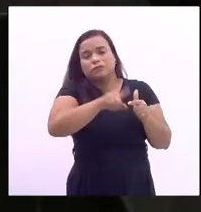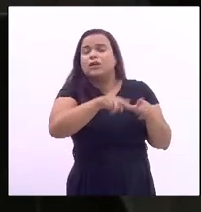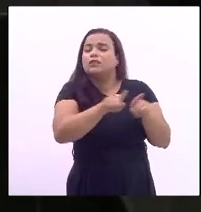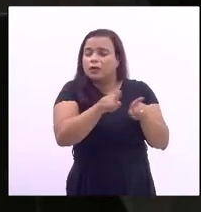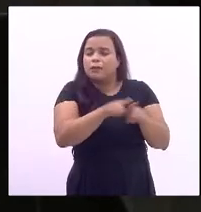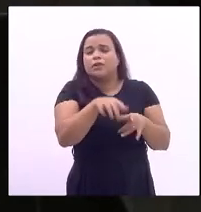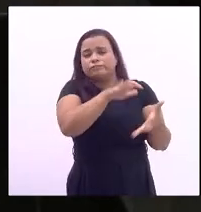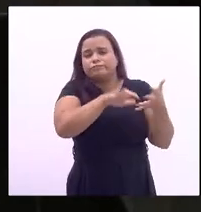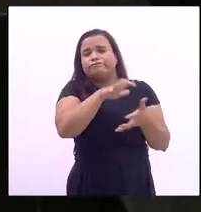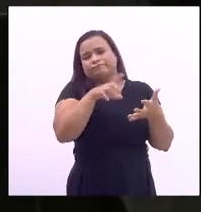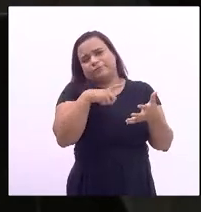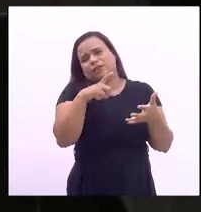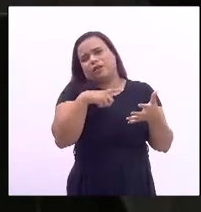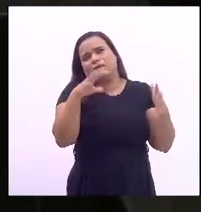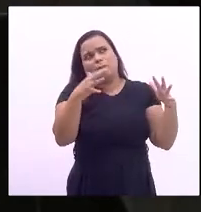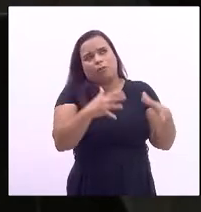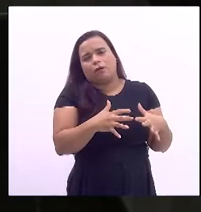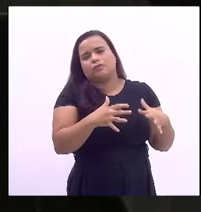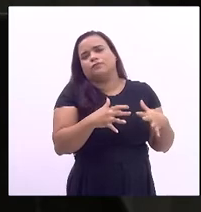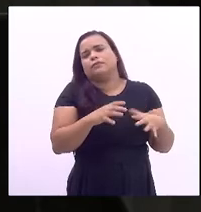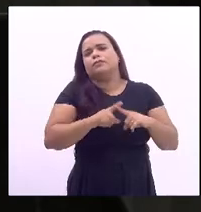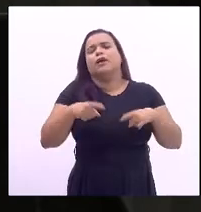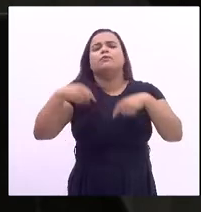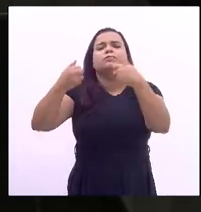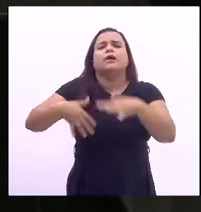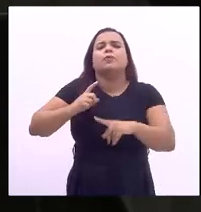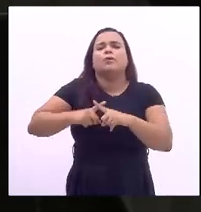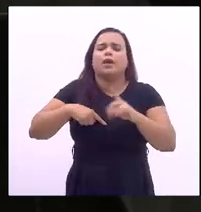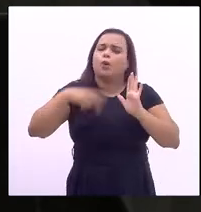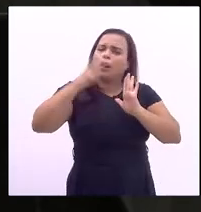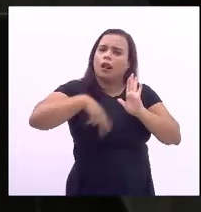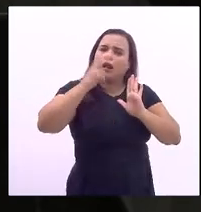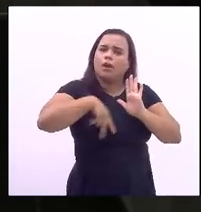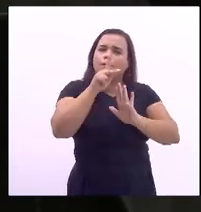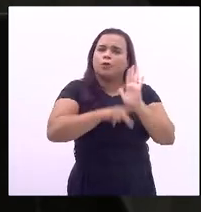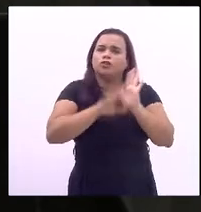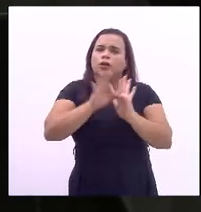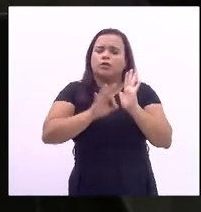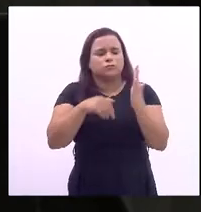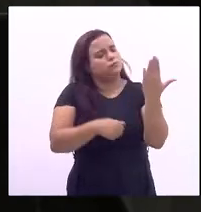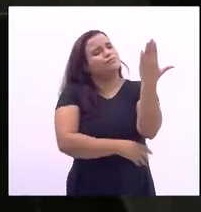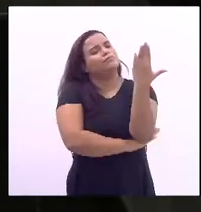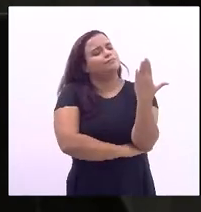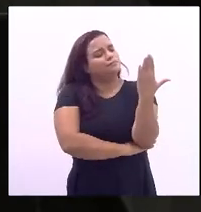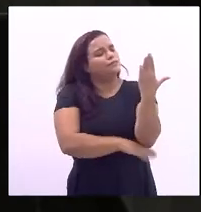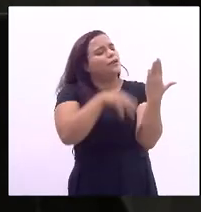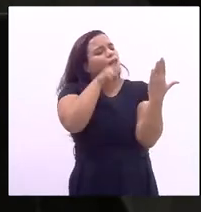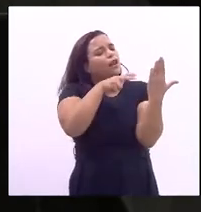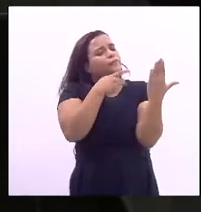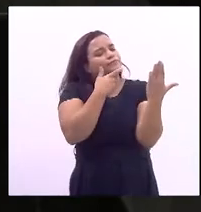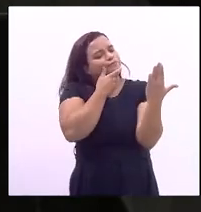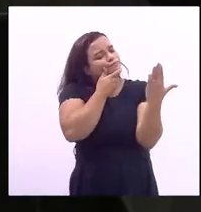Cristão porque eu tô aqui na leitura do projeto então projeto tem um